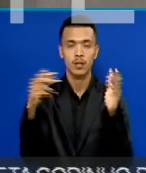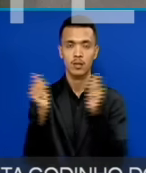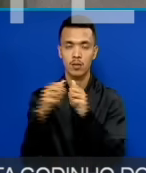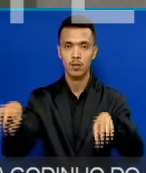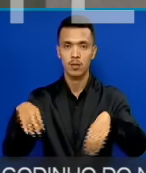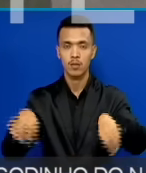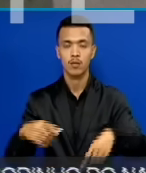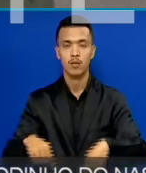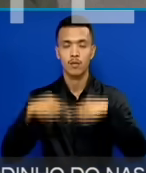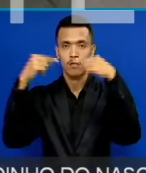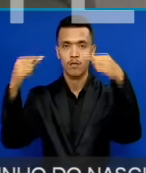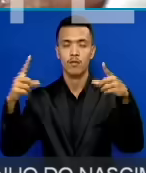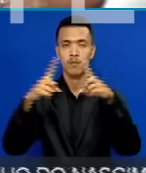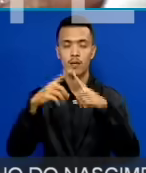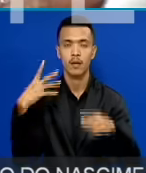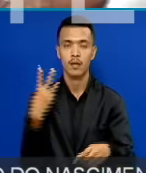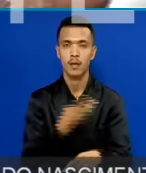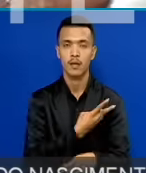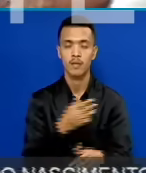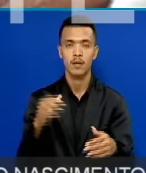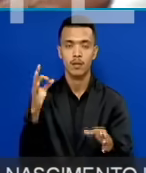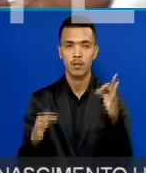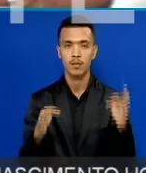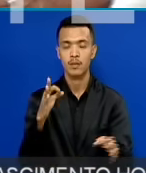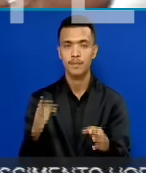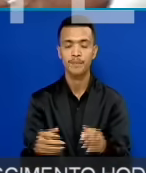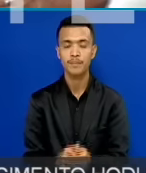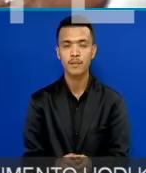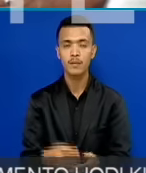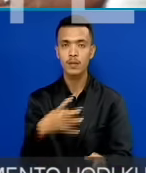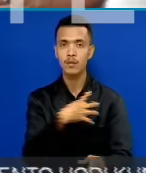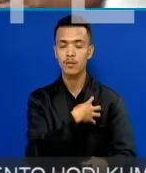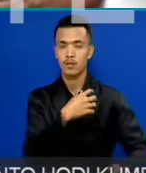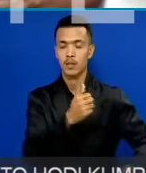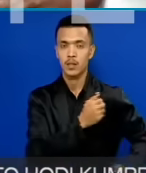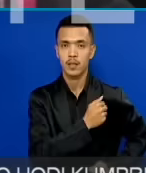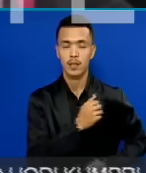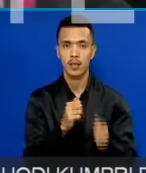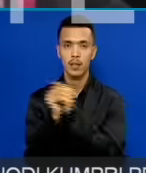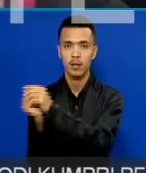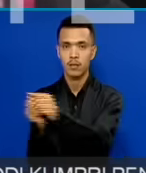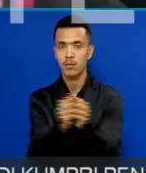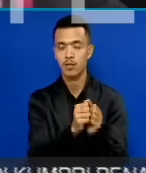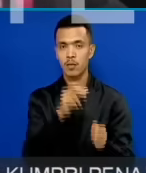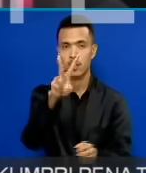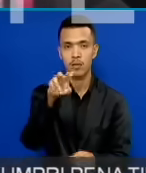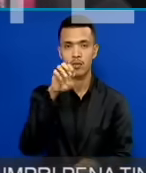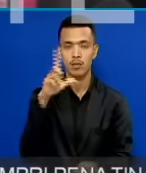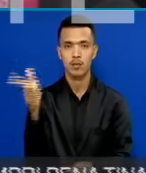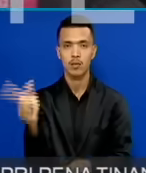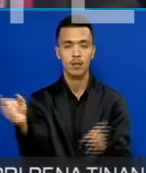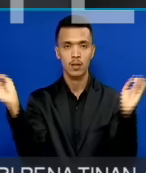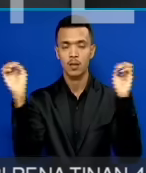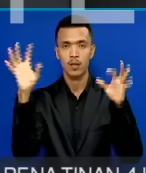fost excelência atribuit mai hau. Enquanto, efetivo Unidade Polícia Militar, Rabutuk Atos Rua Ruadulu, la conta